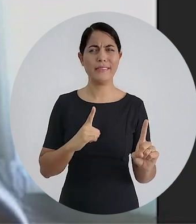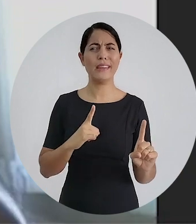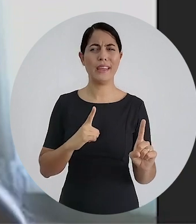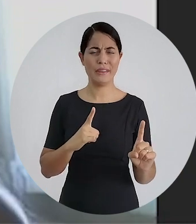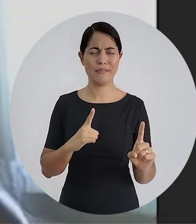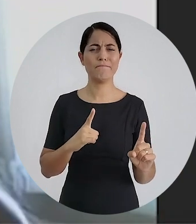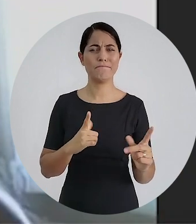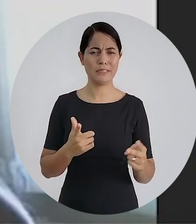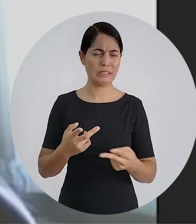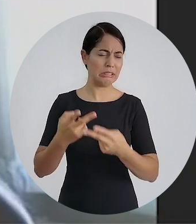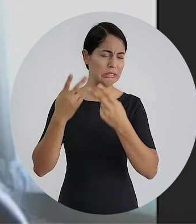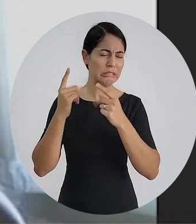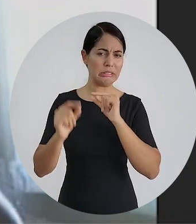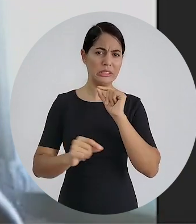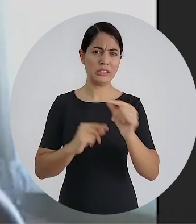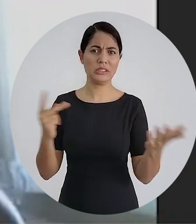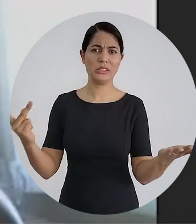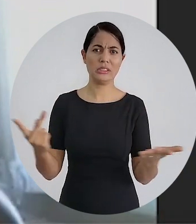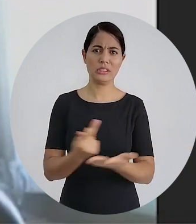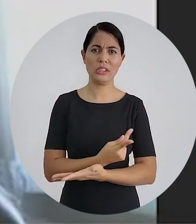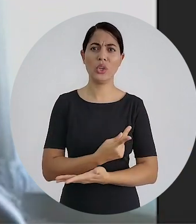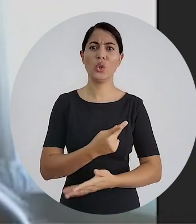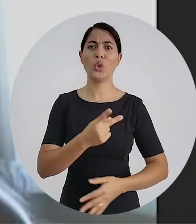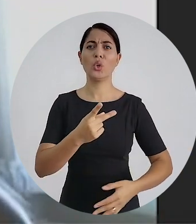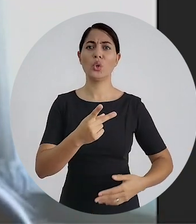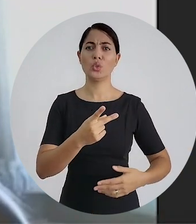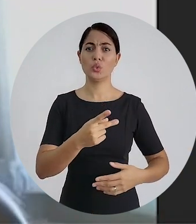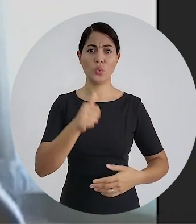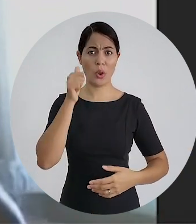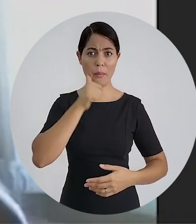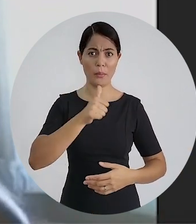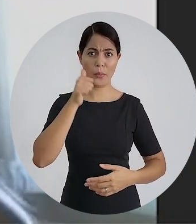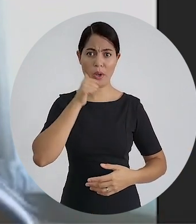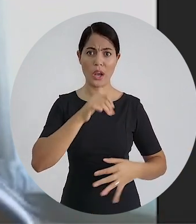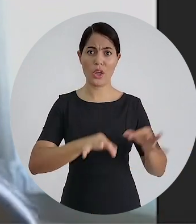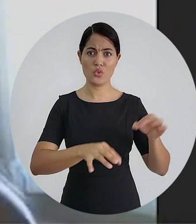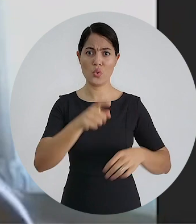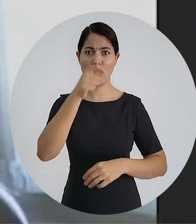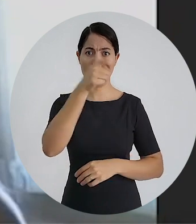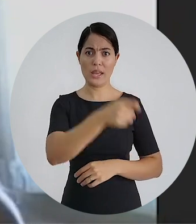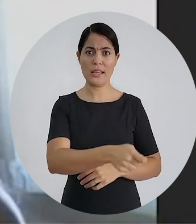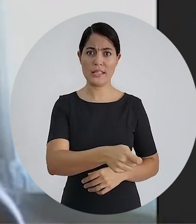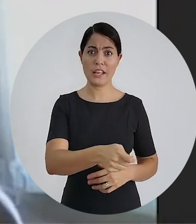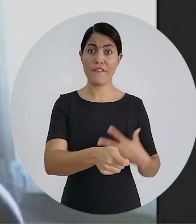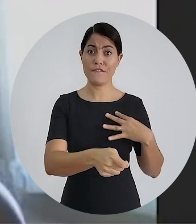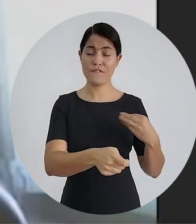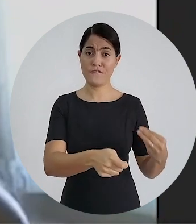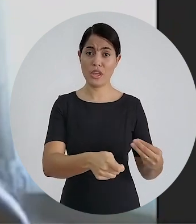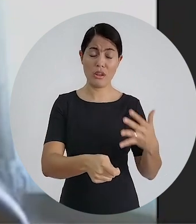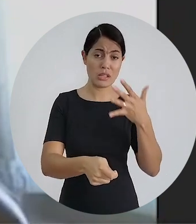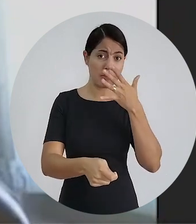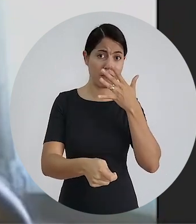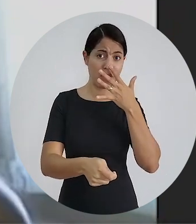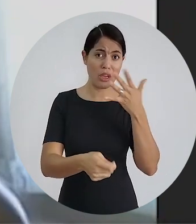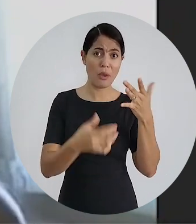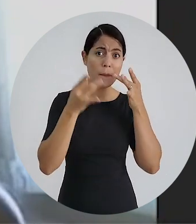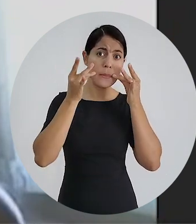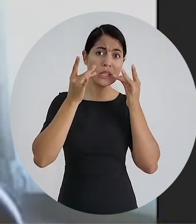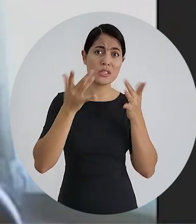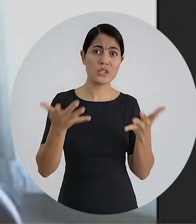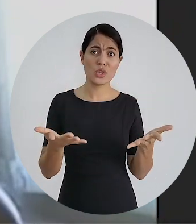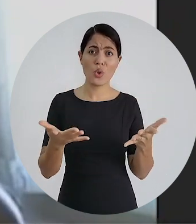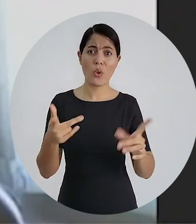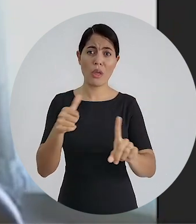trágico, filmado, do feminicídio de uma juíza, na frente das filhas, um caso que ganhou o noticiário, e